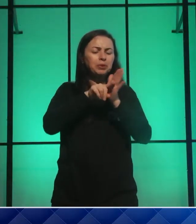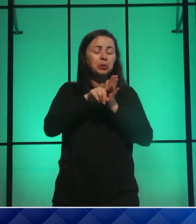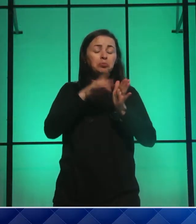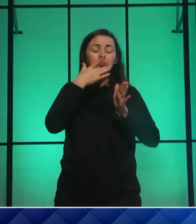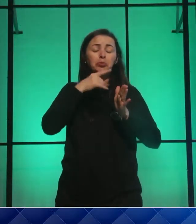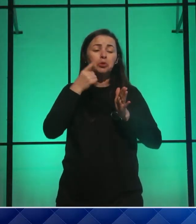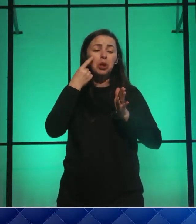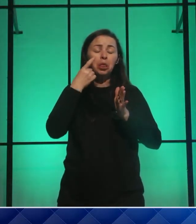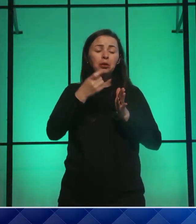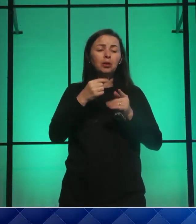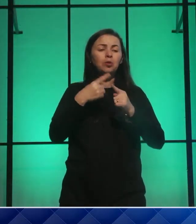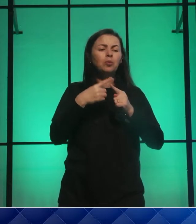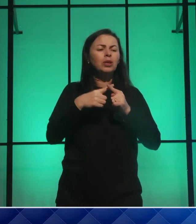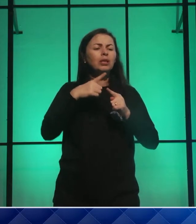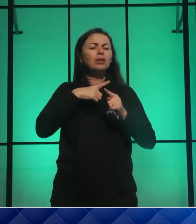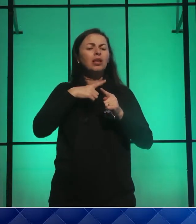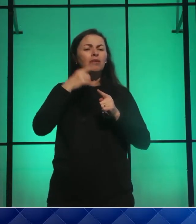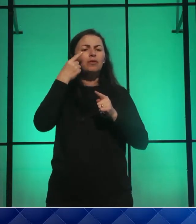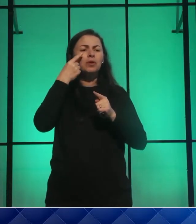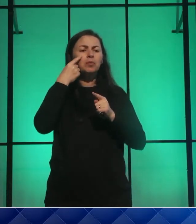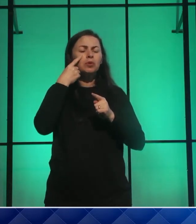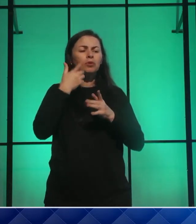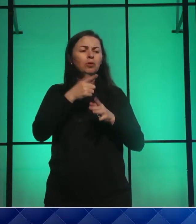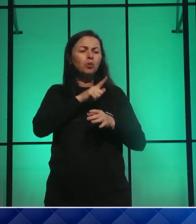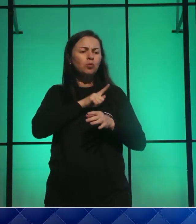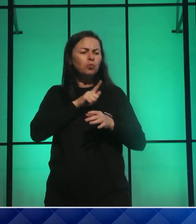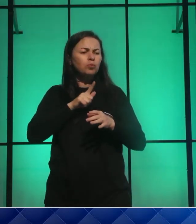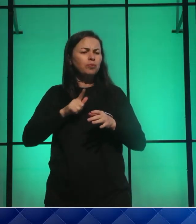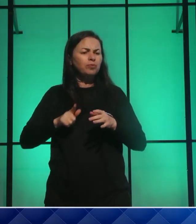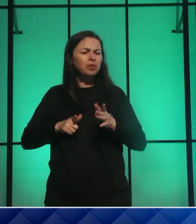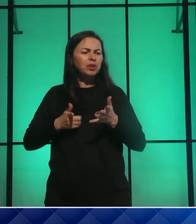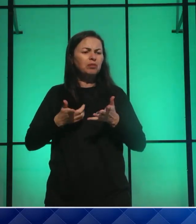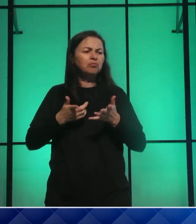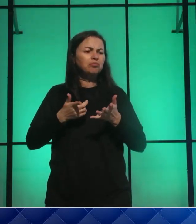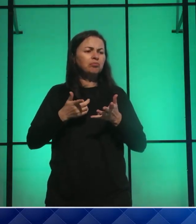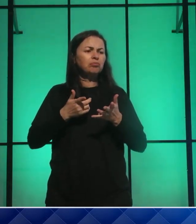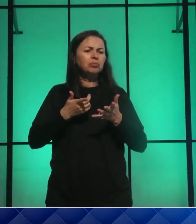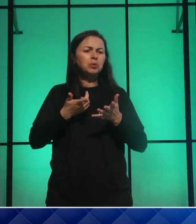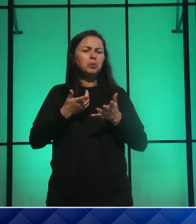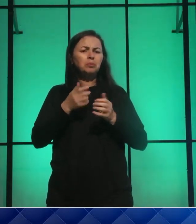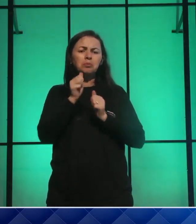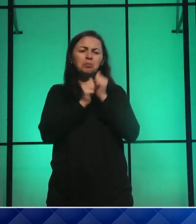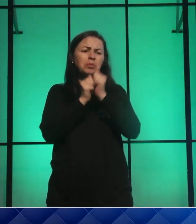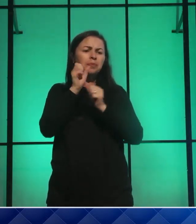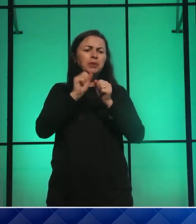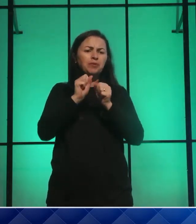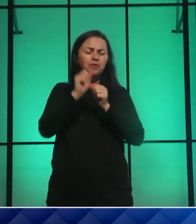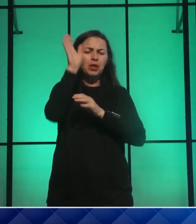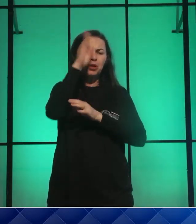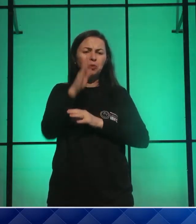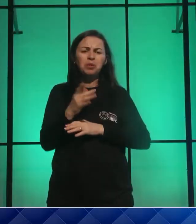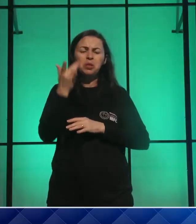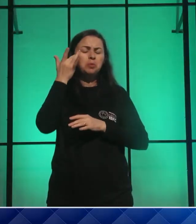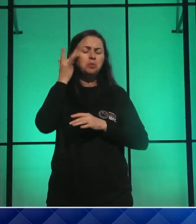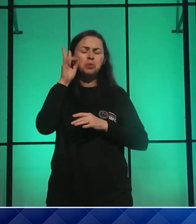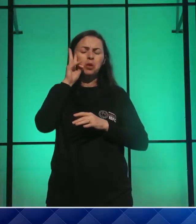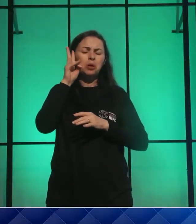A estimativa feita por um órgão, uma agência aí no Brasil, que agora não me lembro o